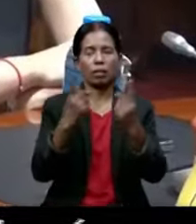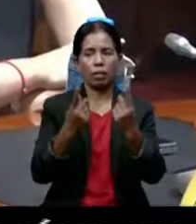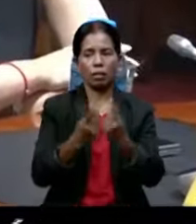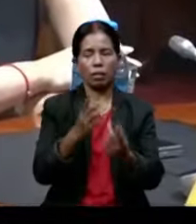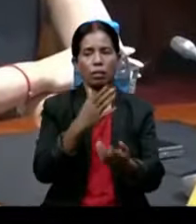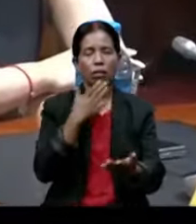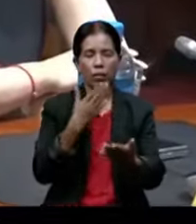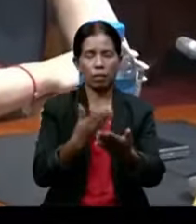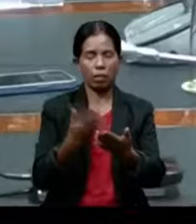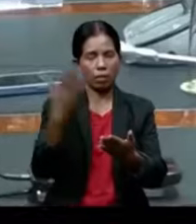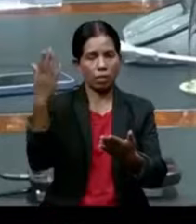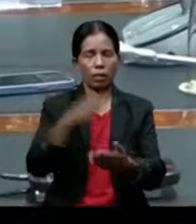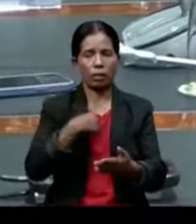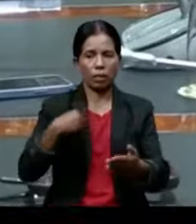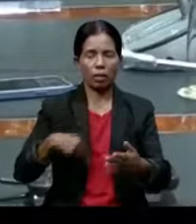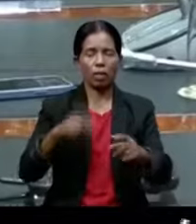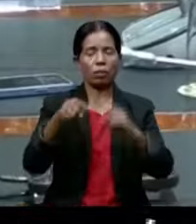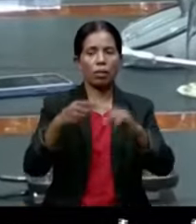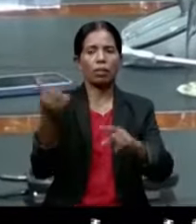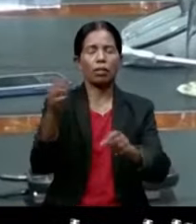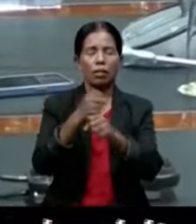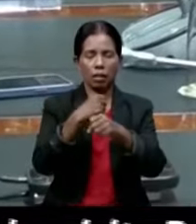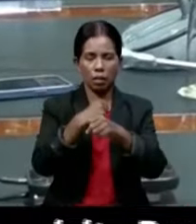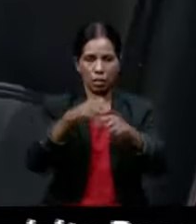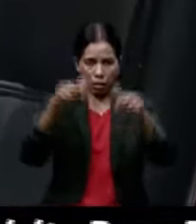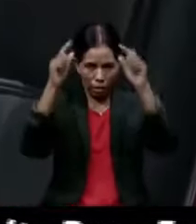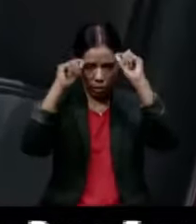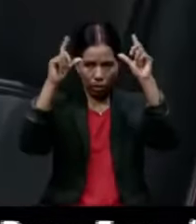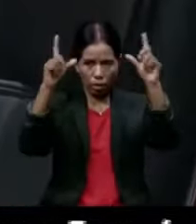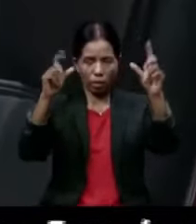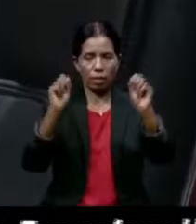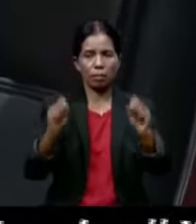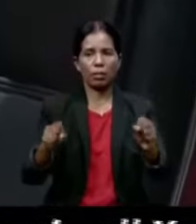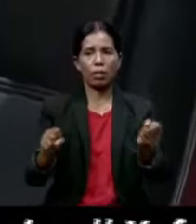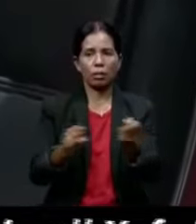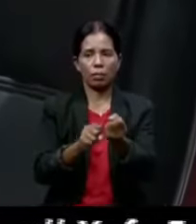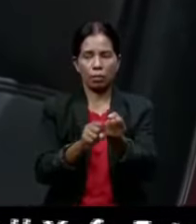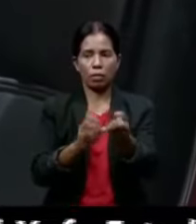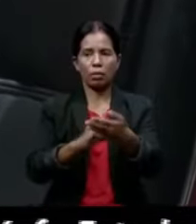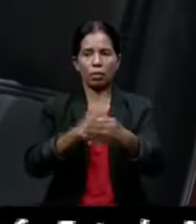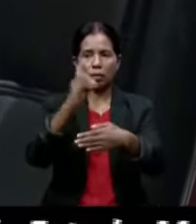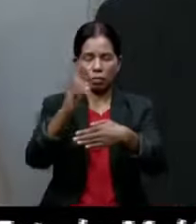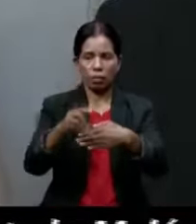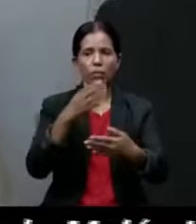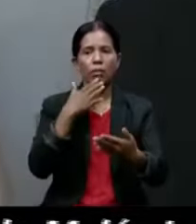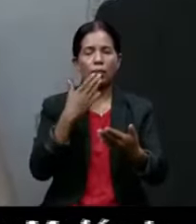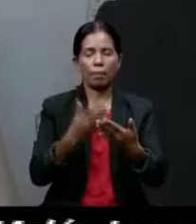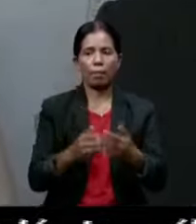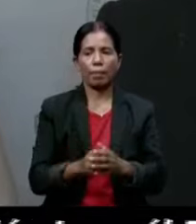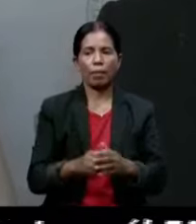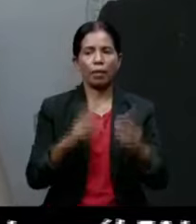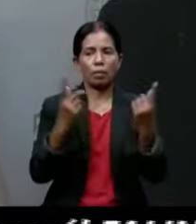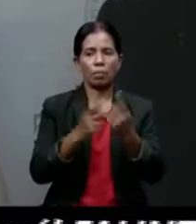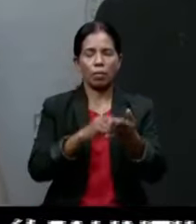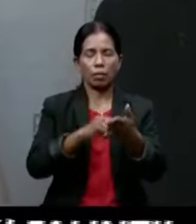famoso Tebes e a China, no né banir assirar o investimento em Timor-Leste, bele contribui para desenvolvimento sustentável. Essa companhia número um e